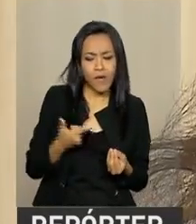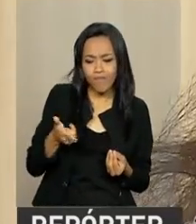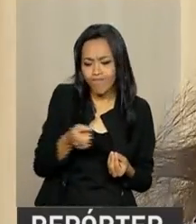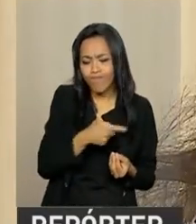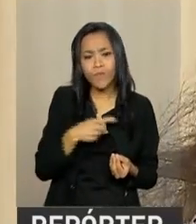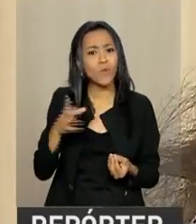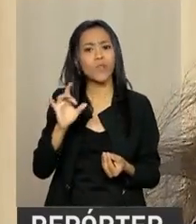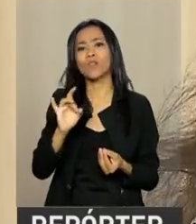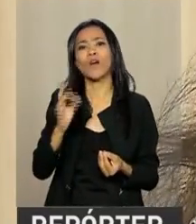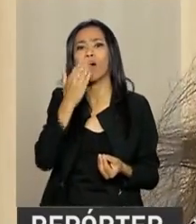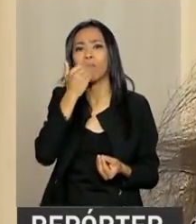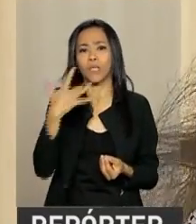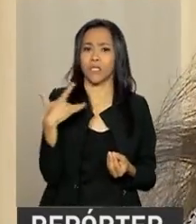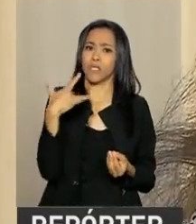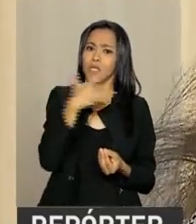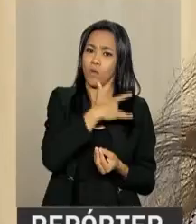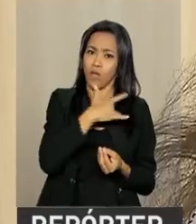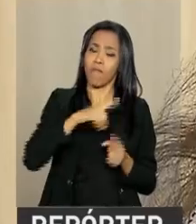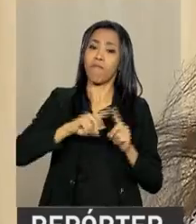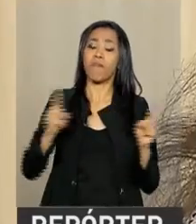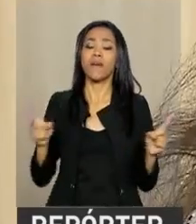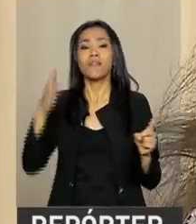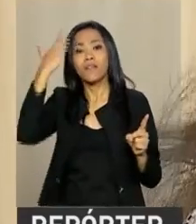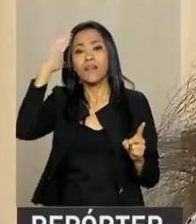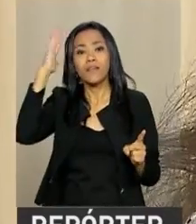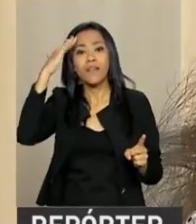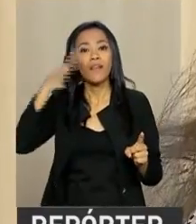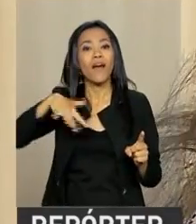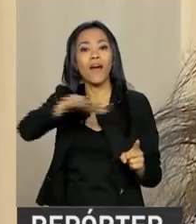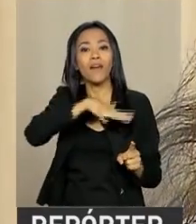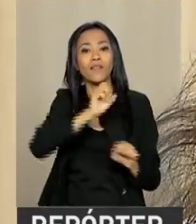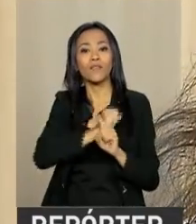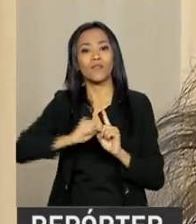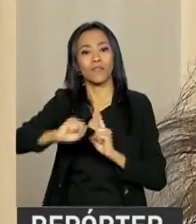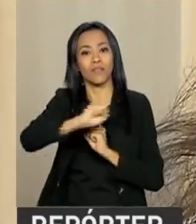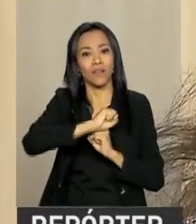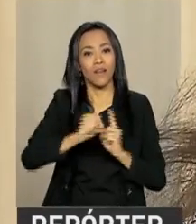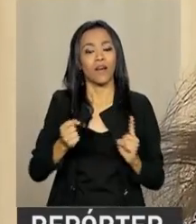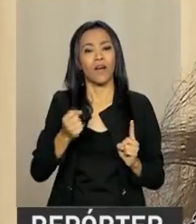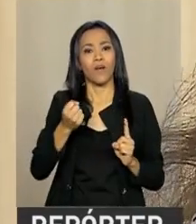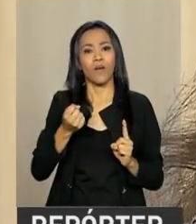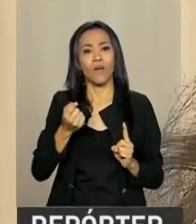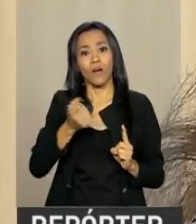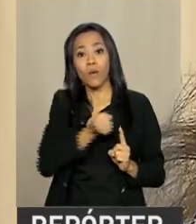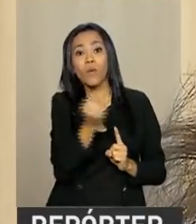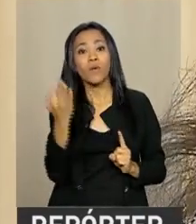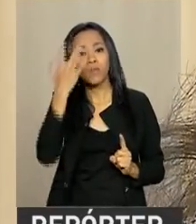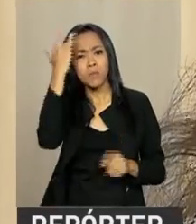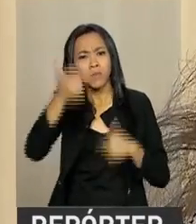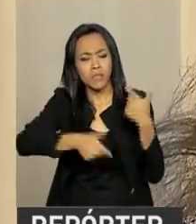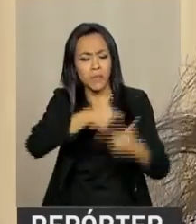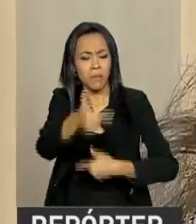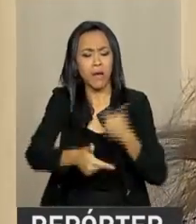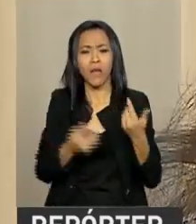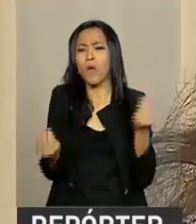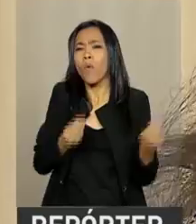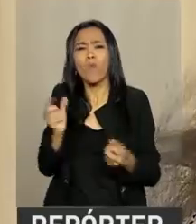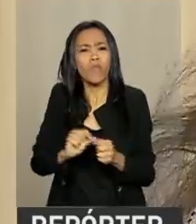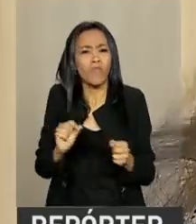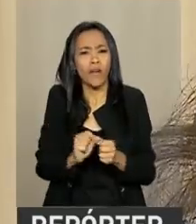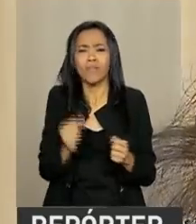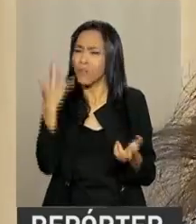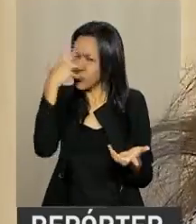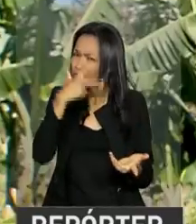questão da alimentação saudável, mas toda a questão social que envolve o agricultor, é uma coisa